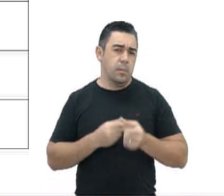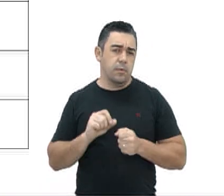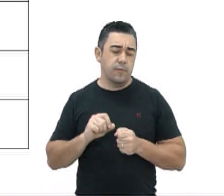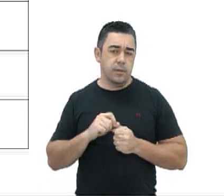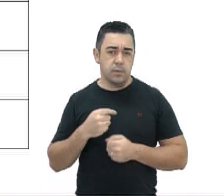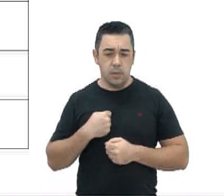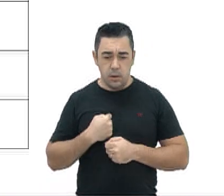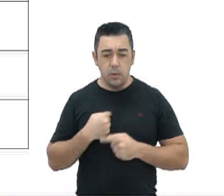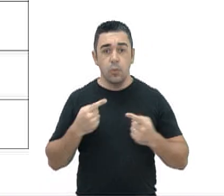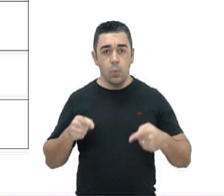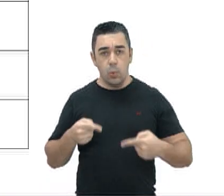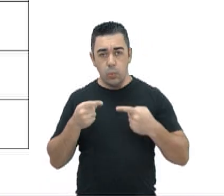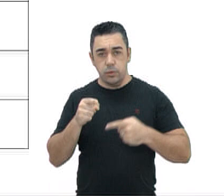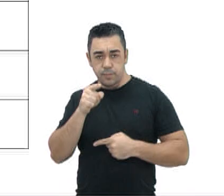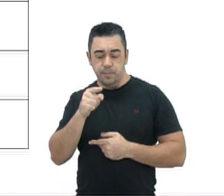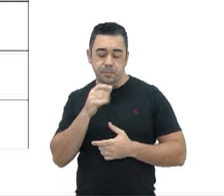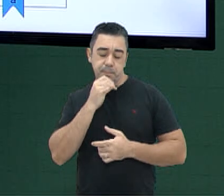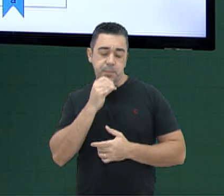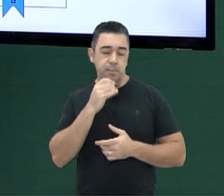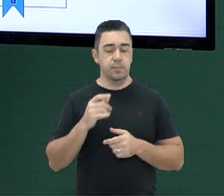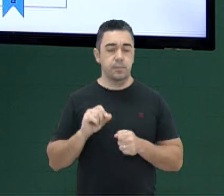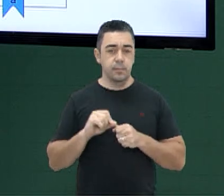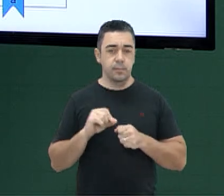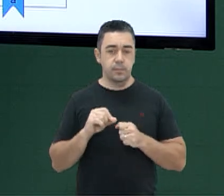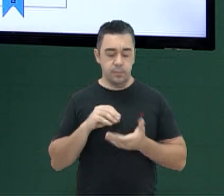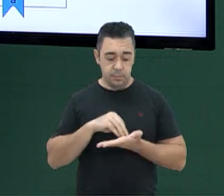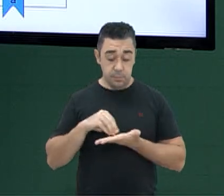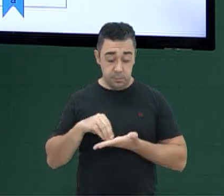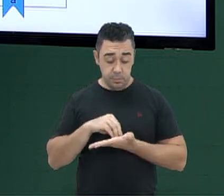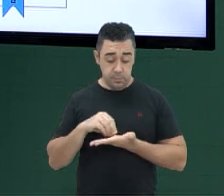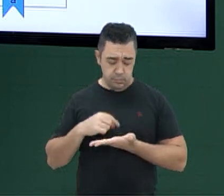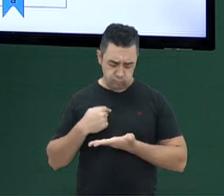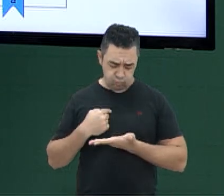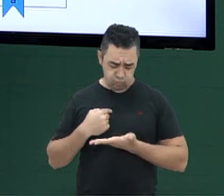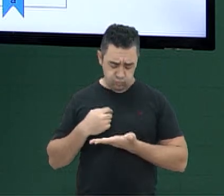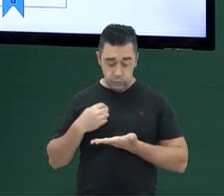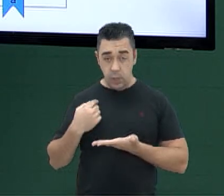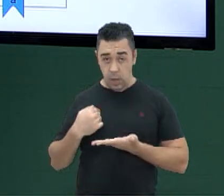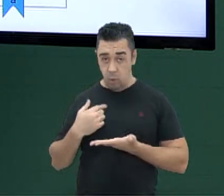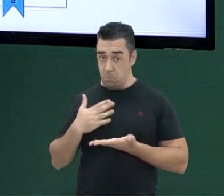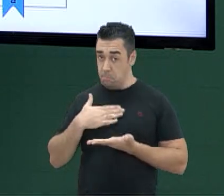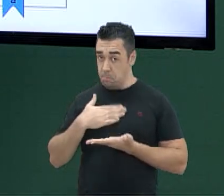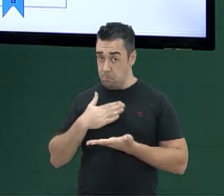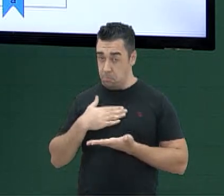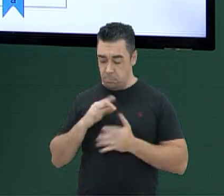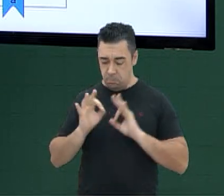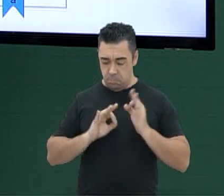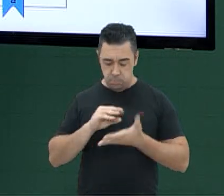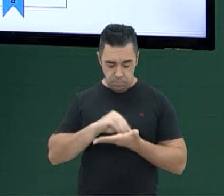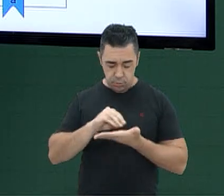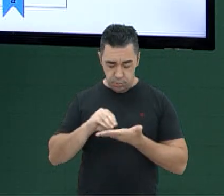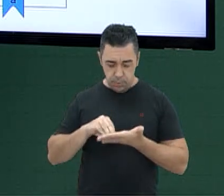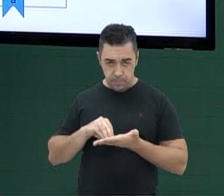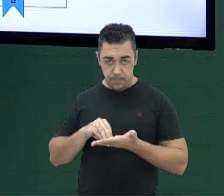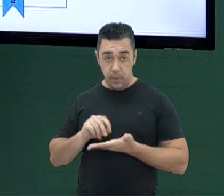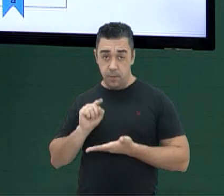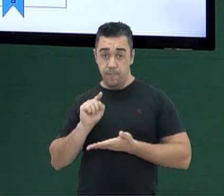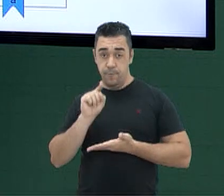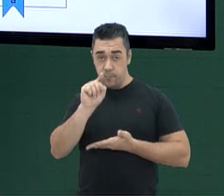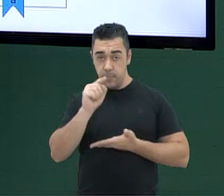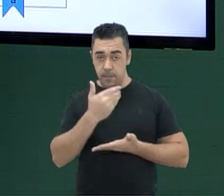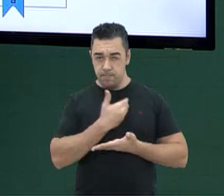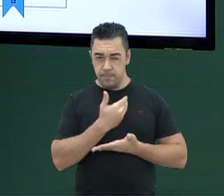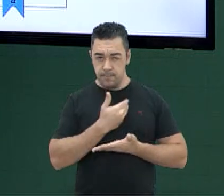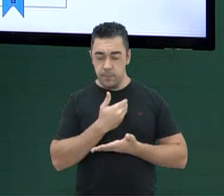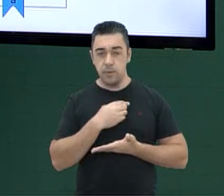vai estar jogando com seu colega, você vai estar com o seu tabuleiro, onde você fez a disposição das suas embarcações. O seu